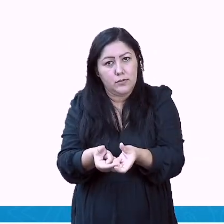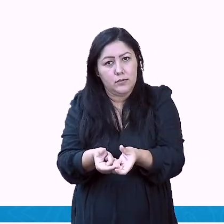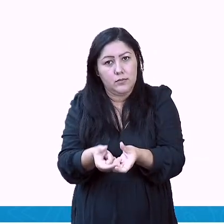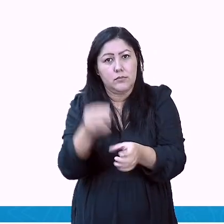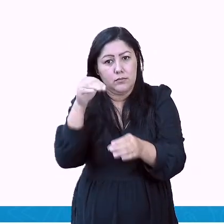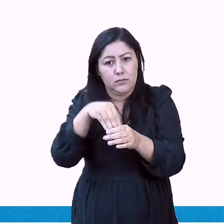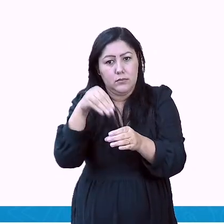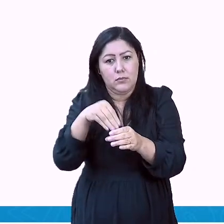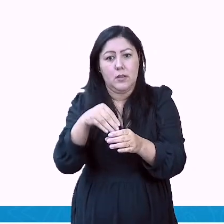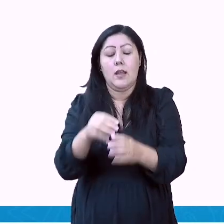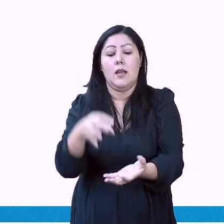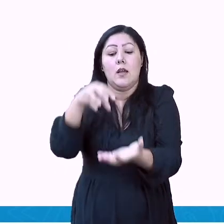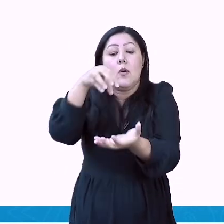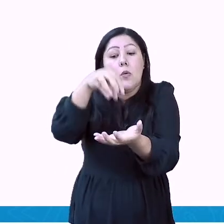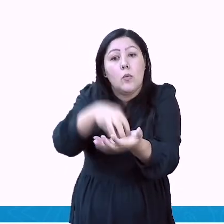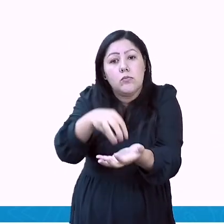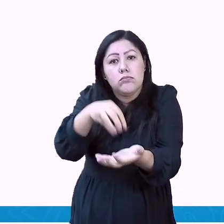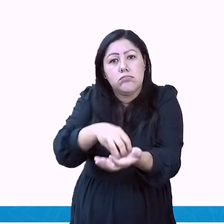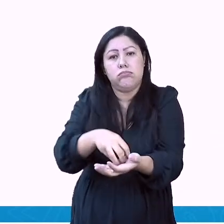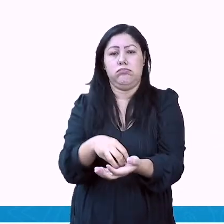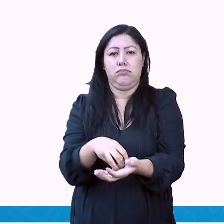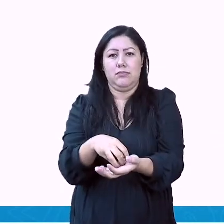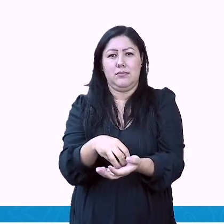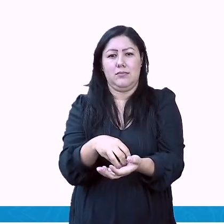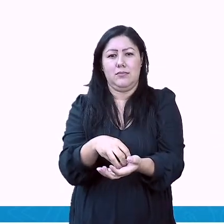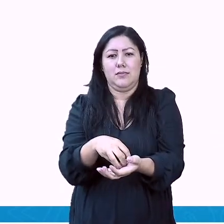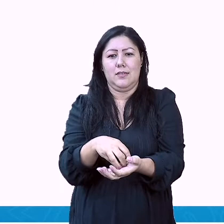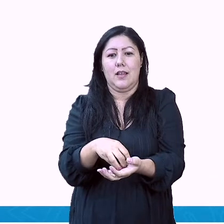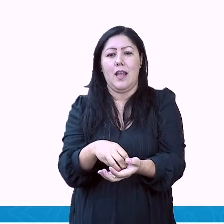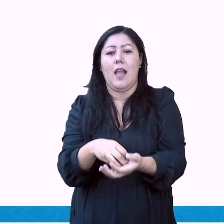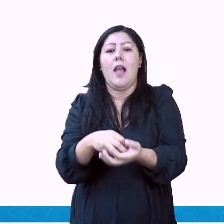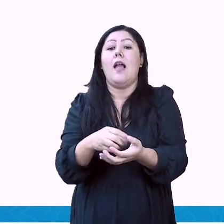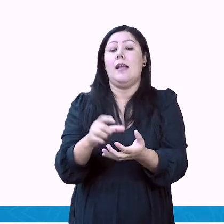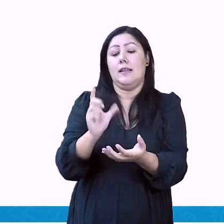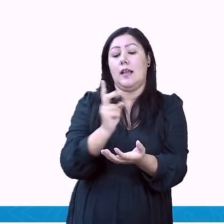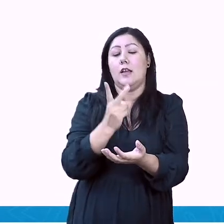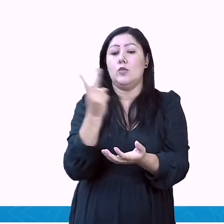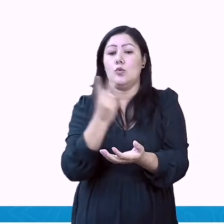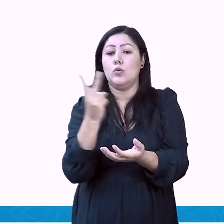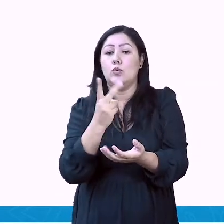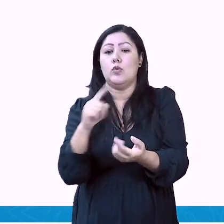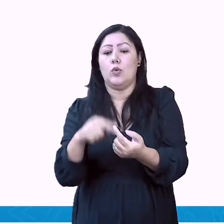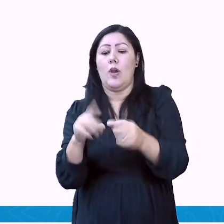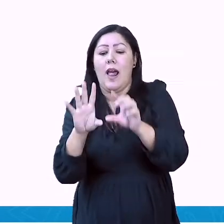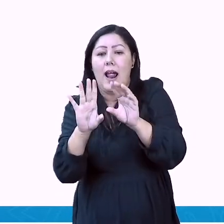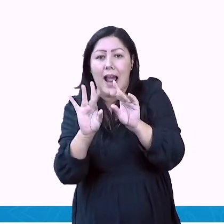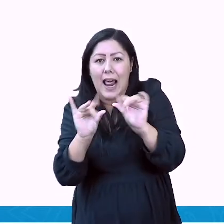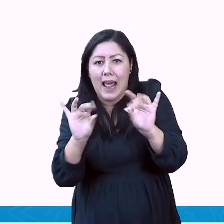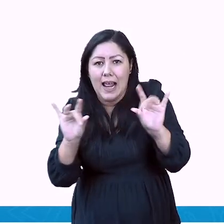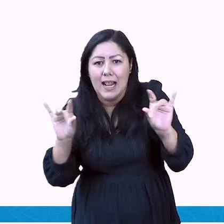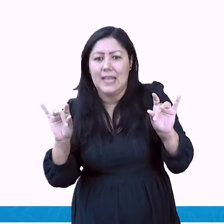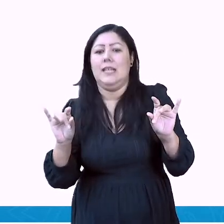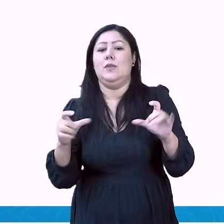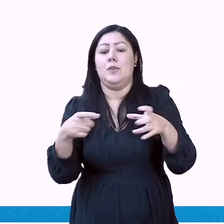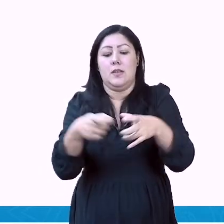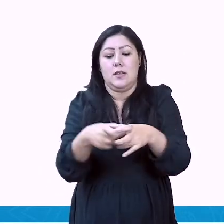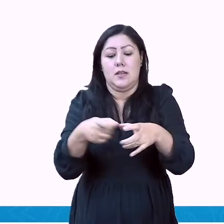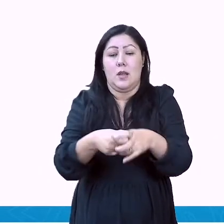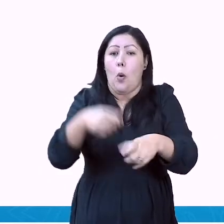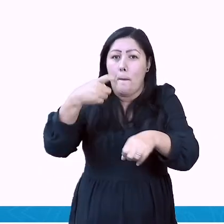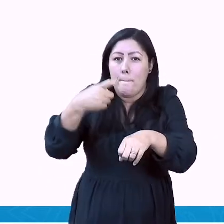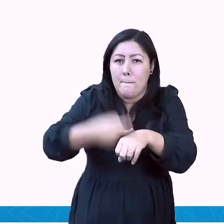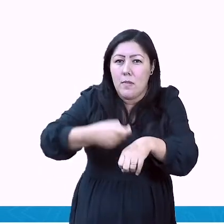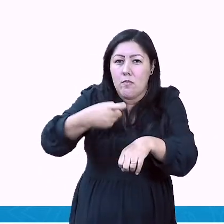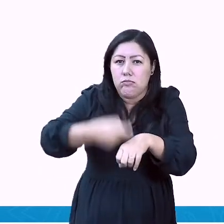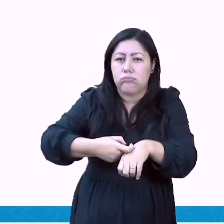inferior, o núcleo, e o núcleo aqui está líquido e o núcleo aqui sólido, que fala o